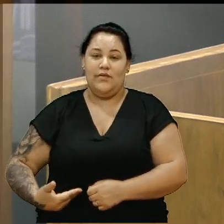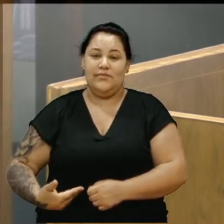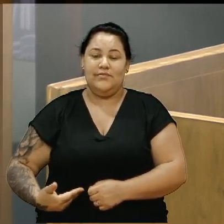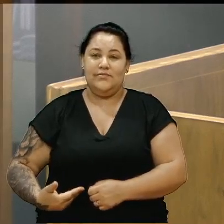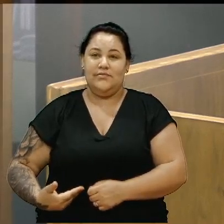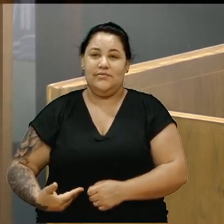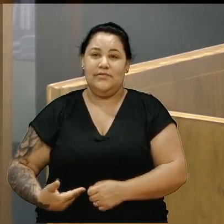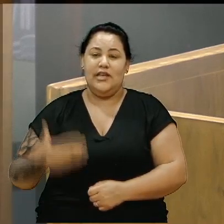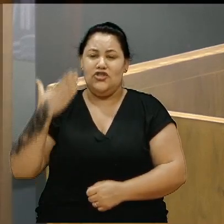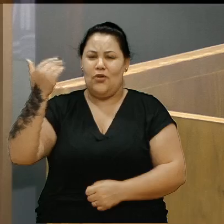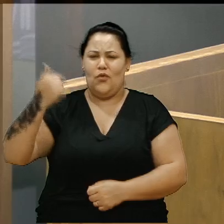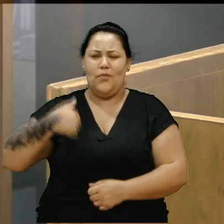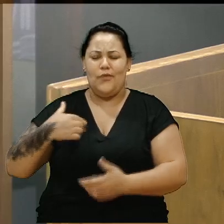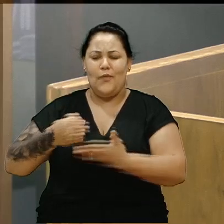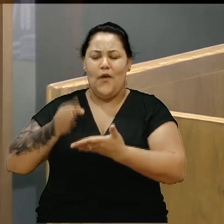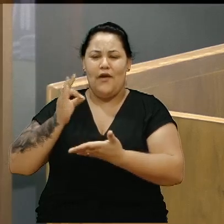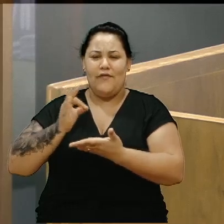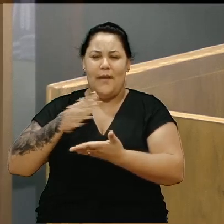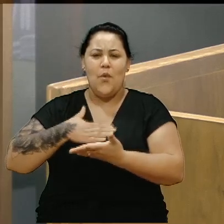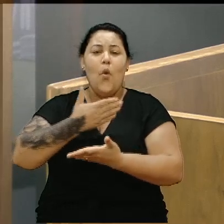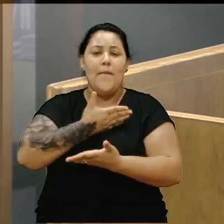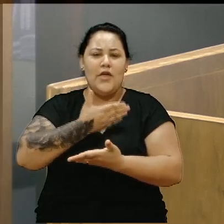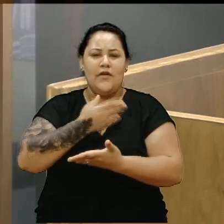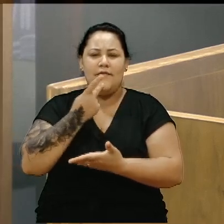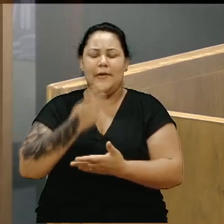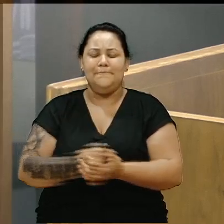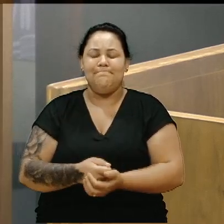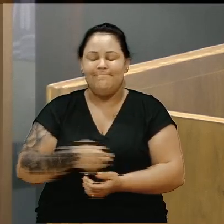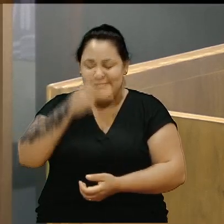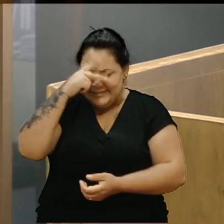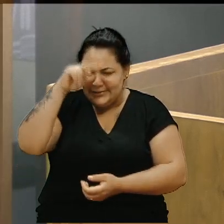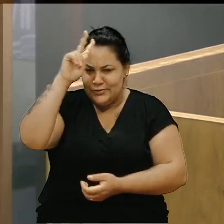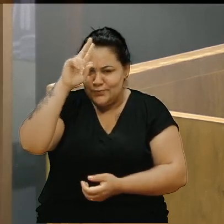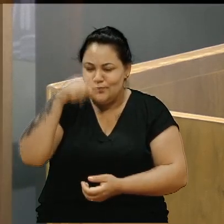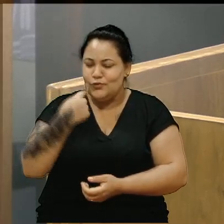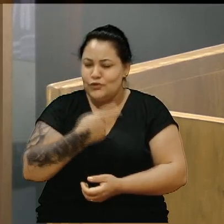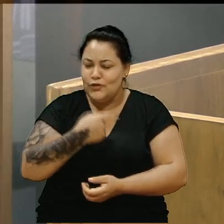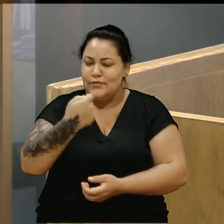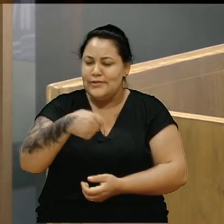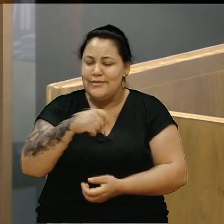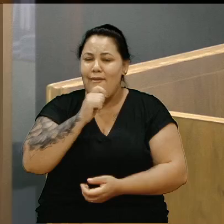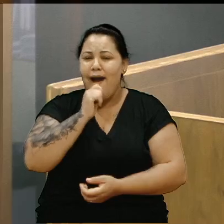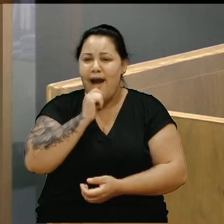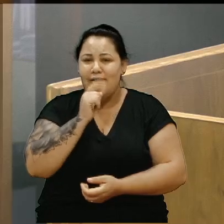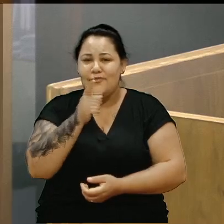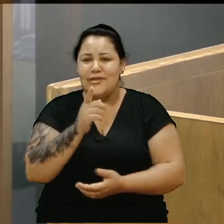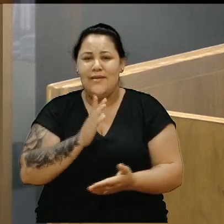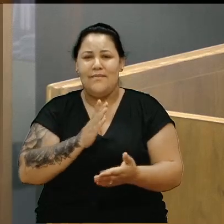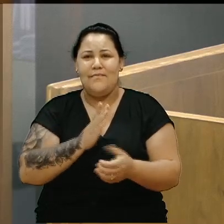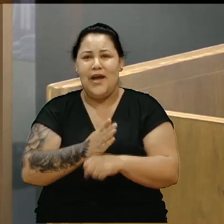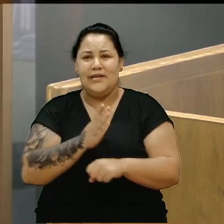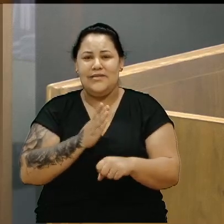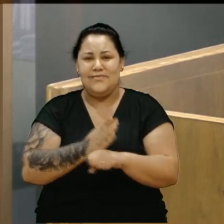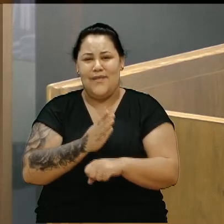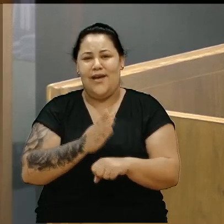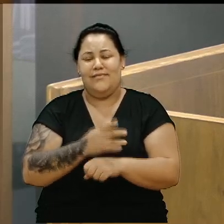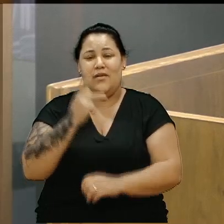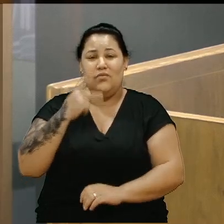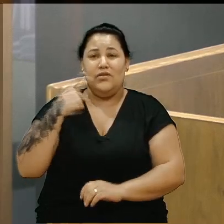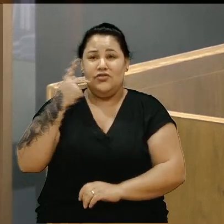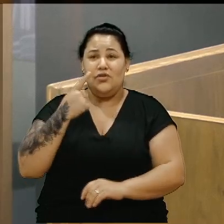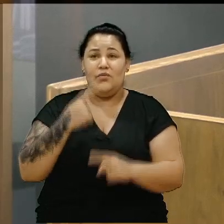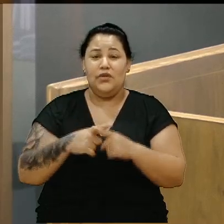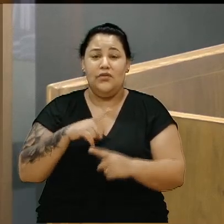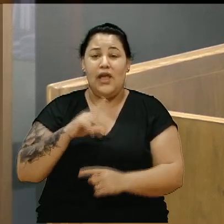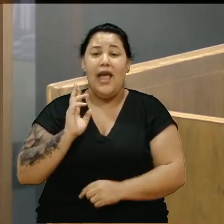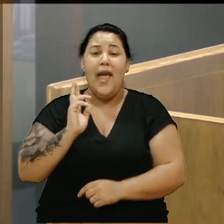tomarmos um café e disse: Edson, precisamos ainda de ti na política, pela representatividade que tu